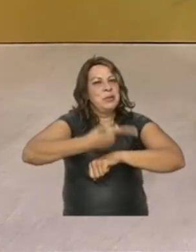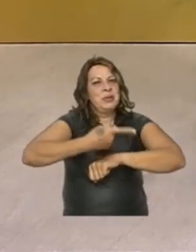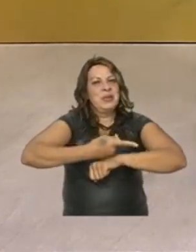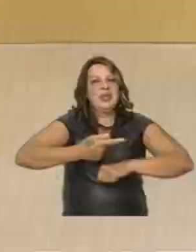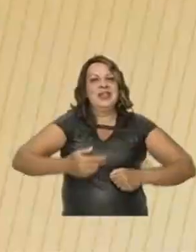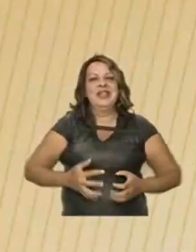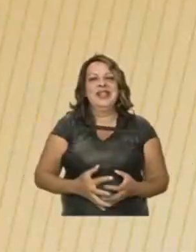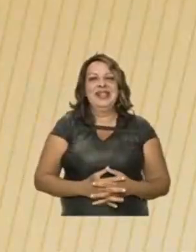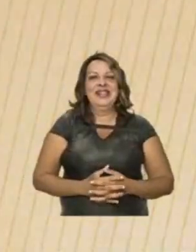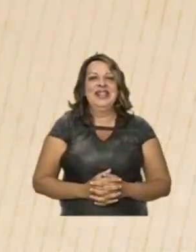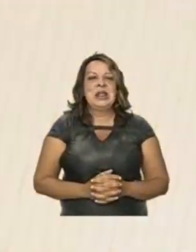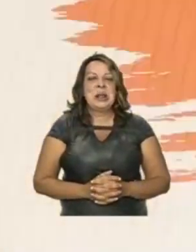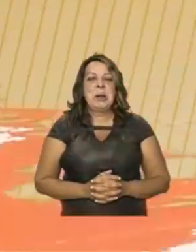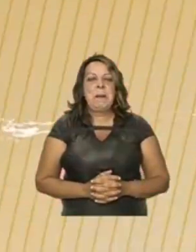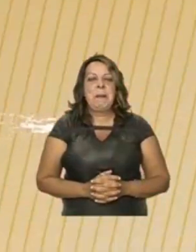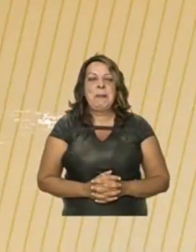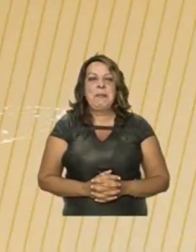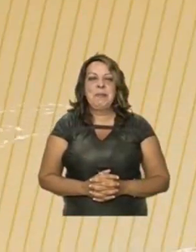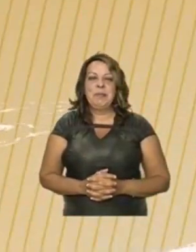prêmio. Vamos lá.